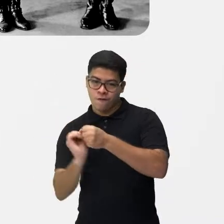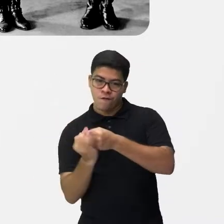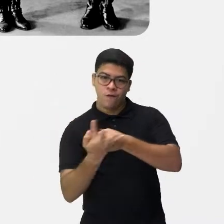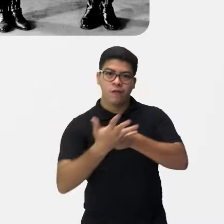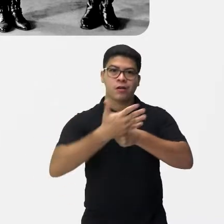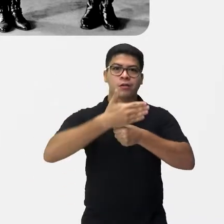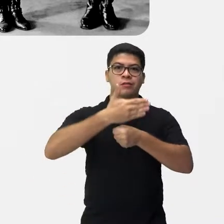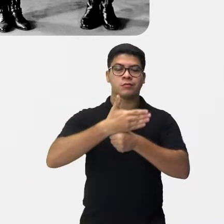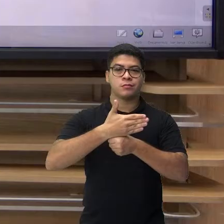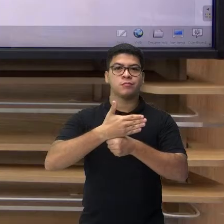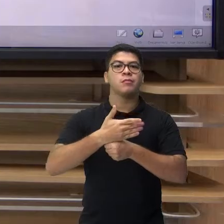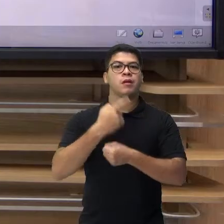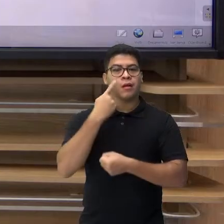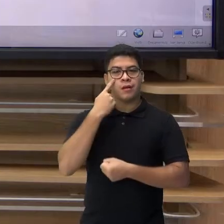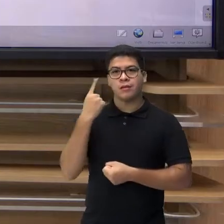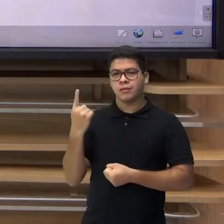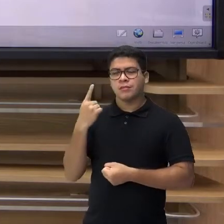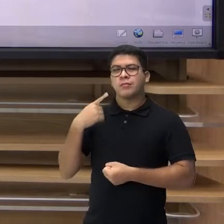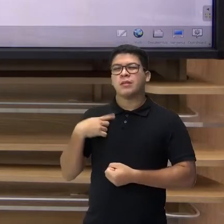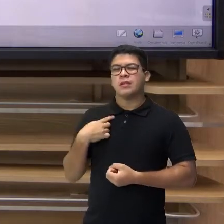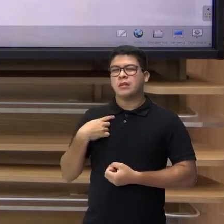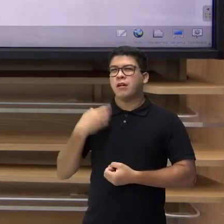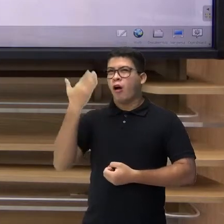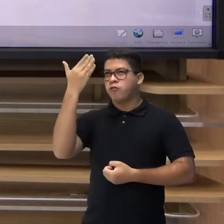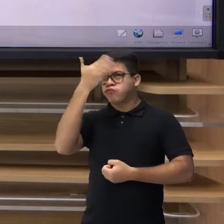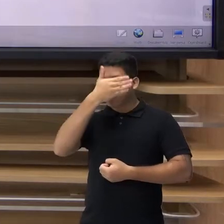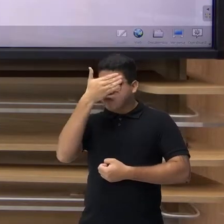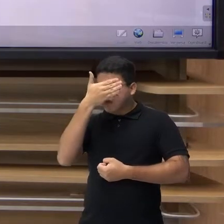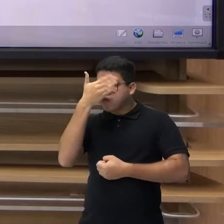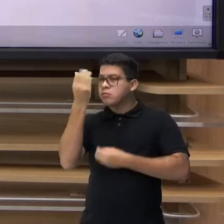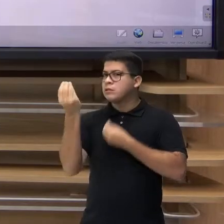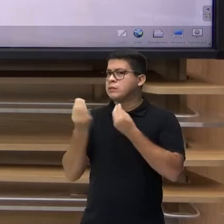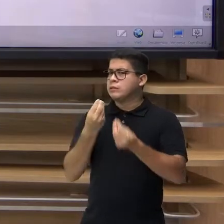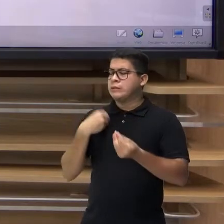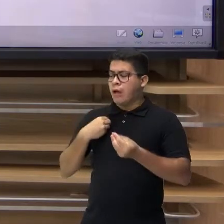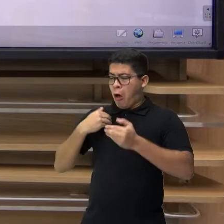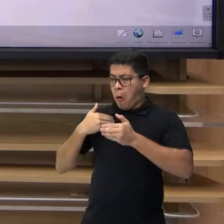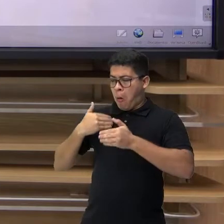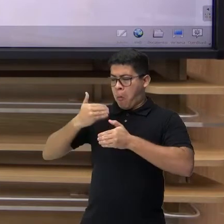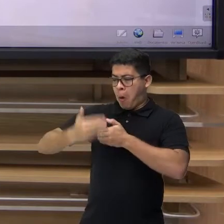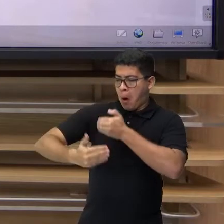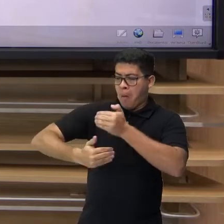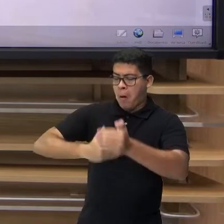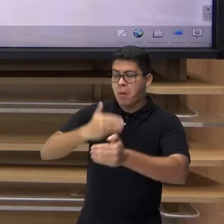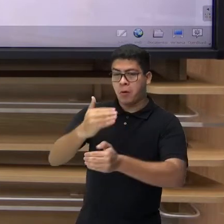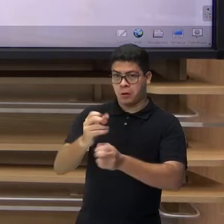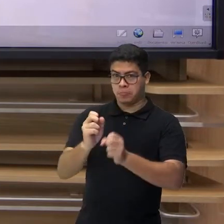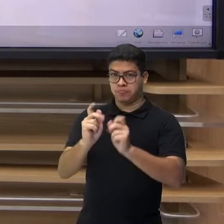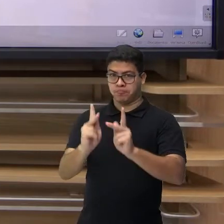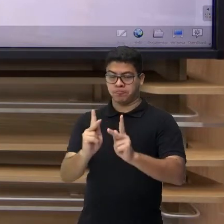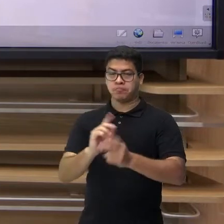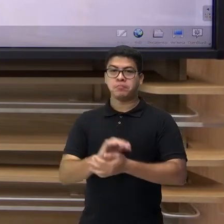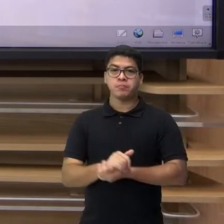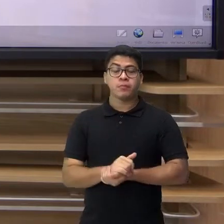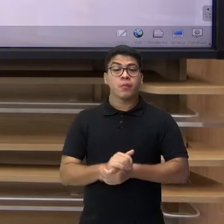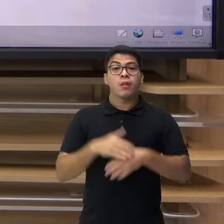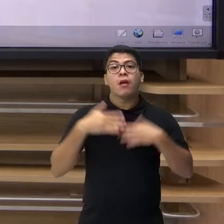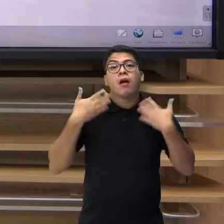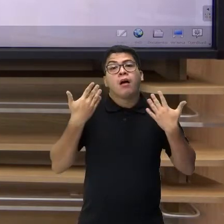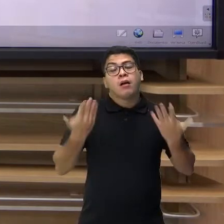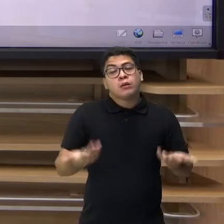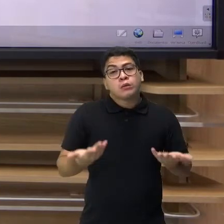relativamente confortável, vão fazendo vista grossa para esses avanços. Certinho? Então vamos ver aqui que o